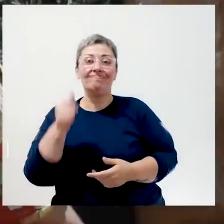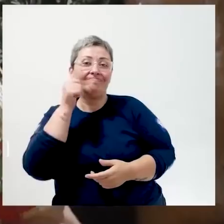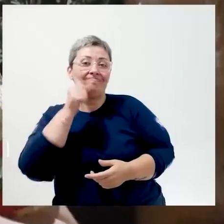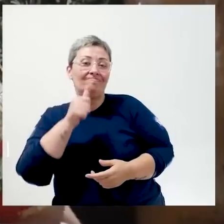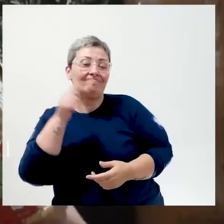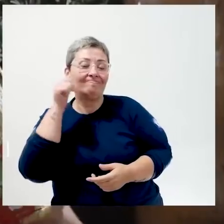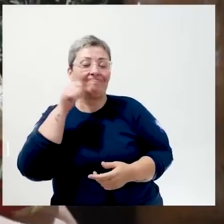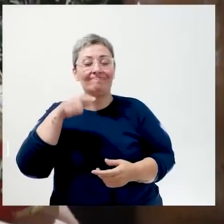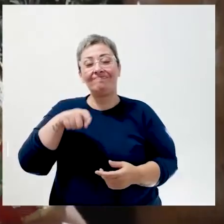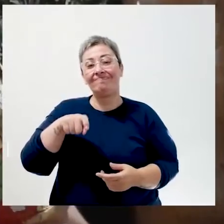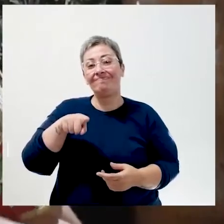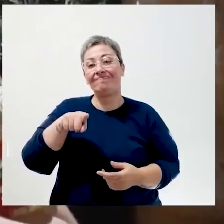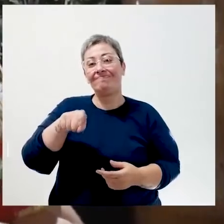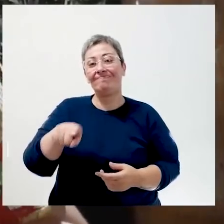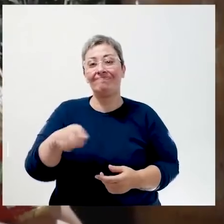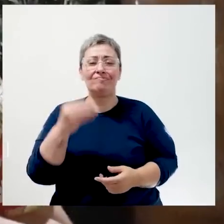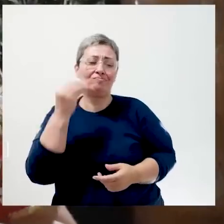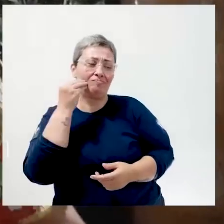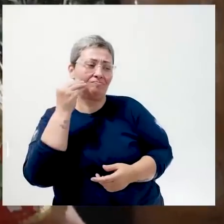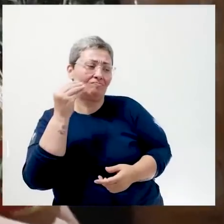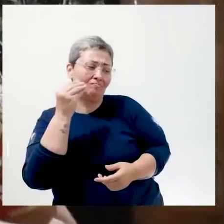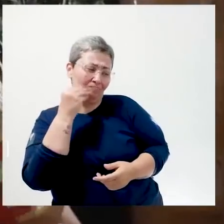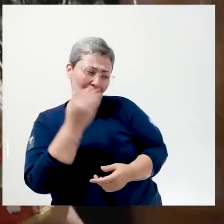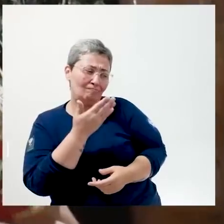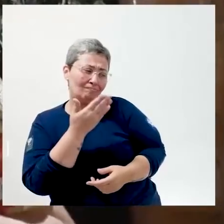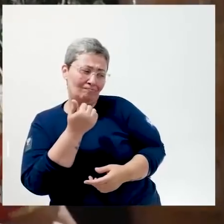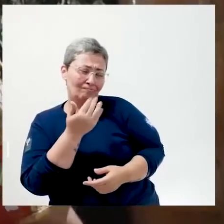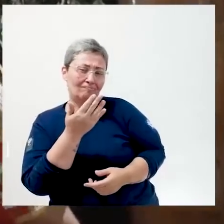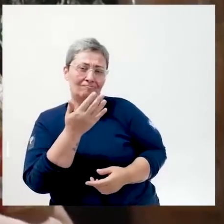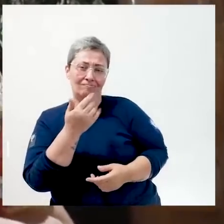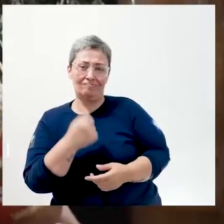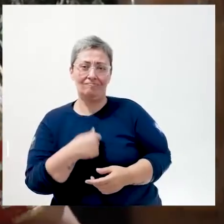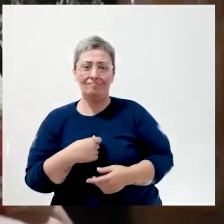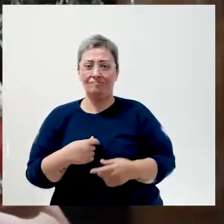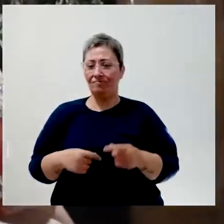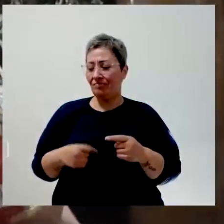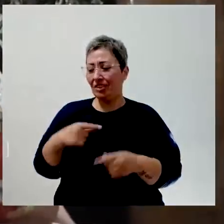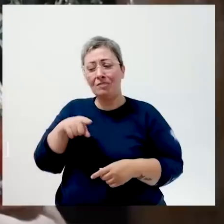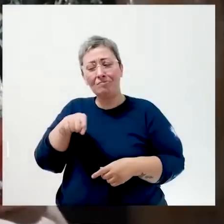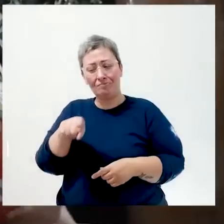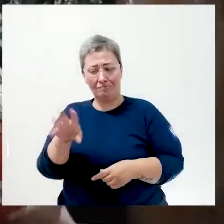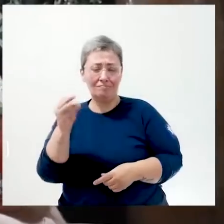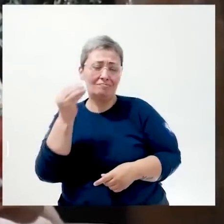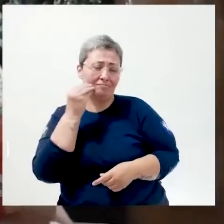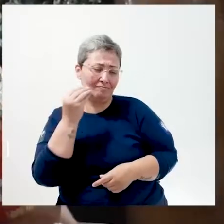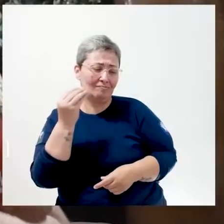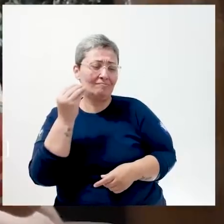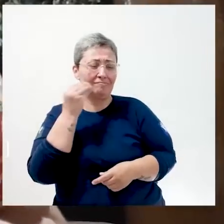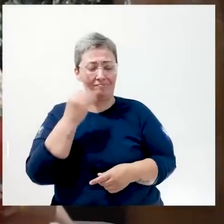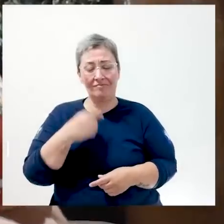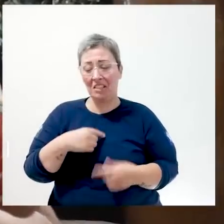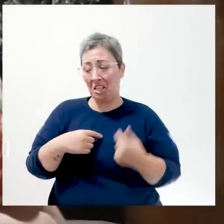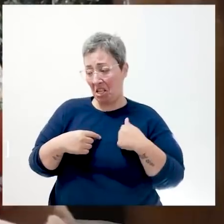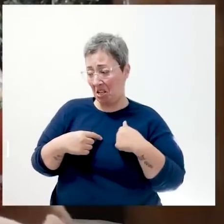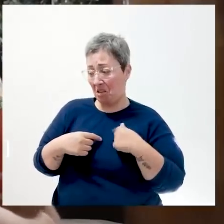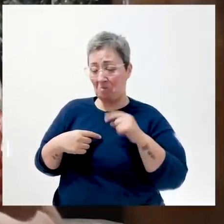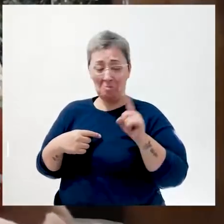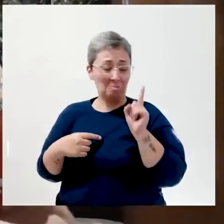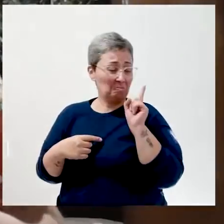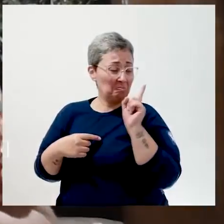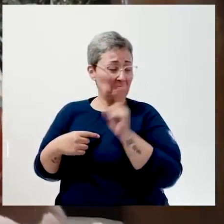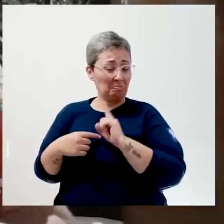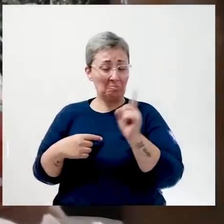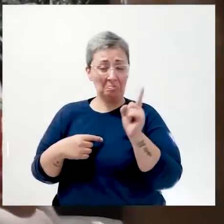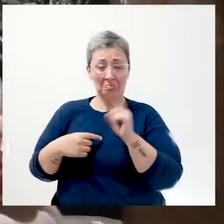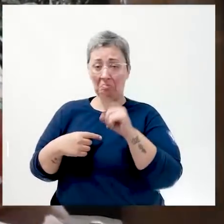outro lado. Minhoca, minhoca, me dá uma beijoca. Me dá uma beijoca. Não